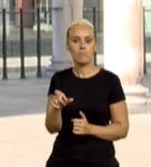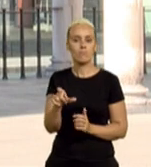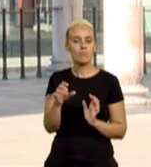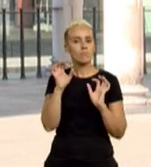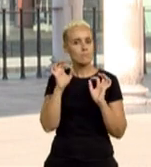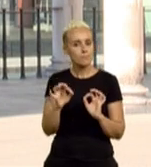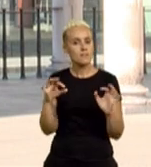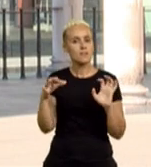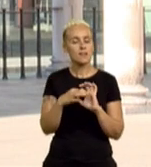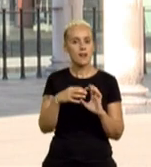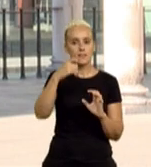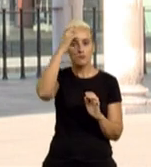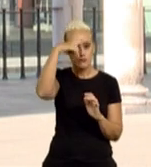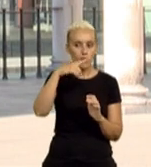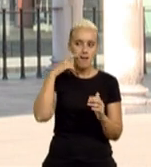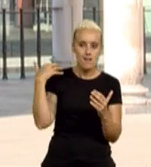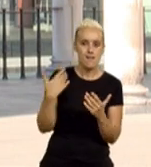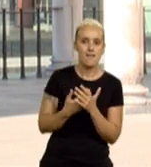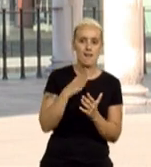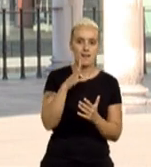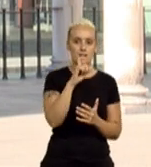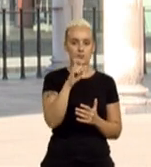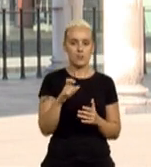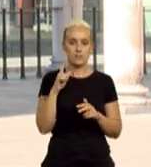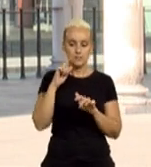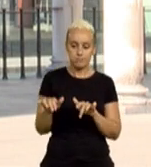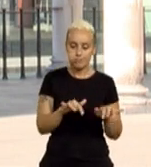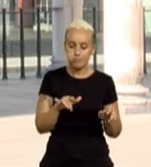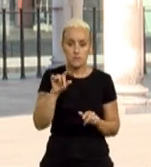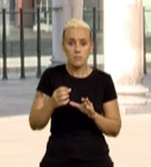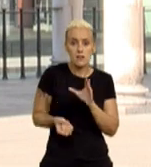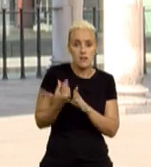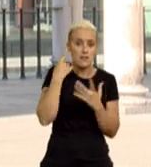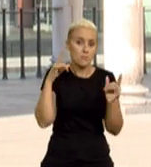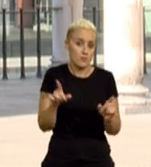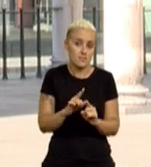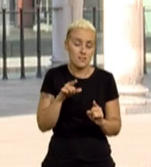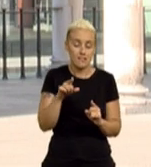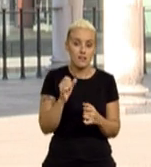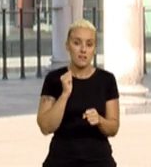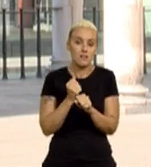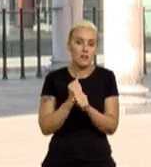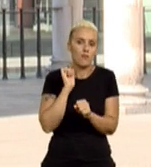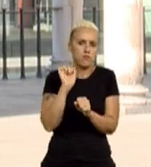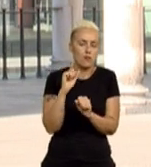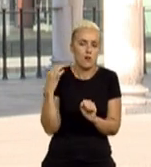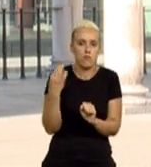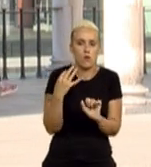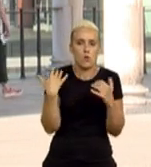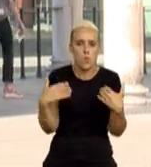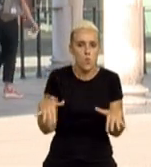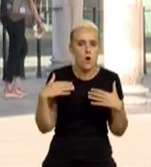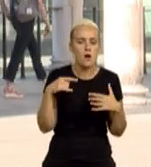lugar efetivo na história do jazz. Pianista e compositor, acima de tudo, o seu trabalho